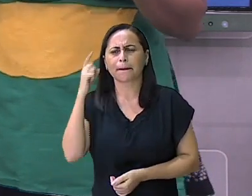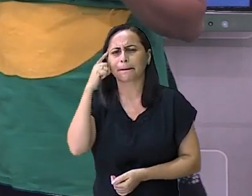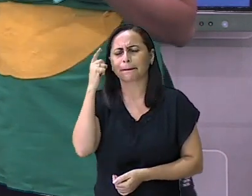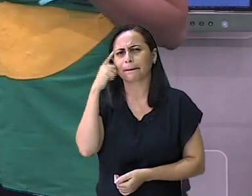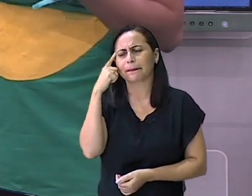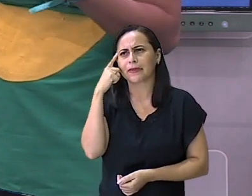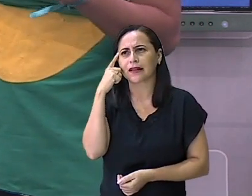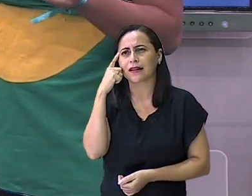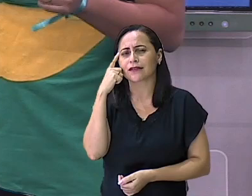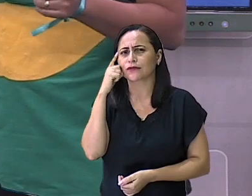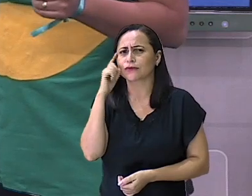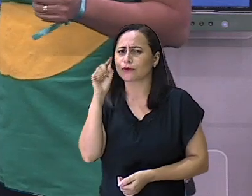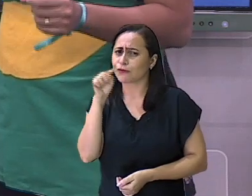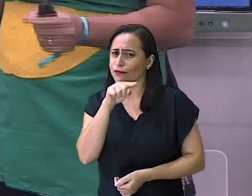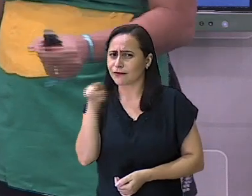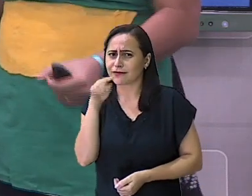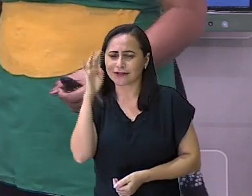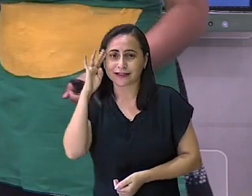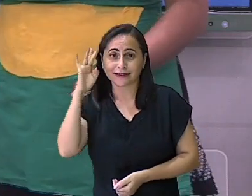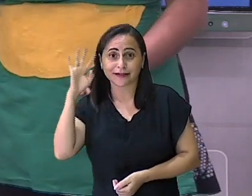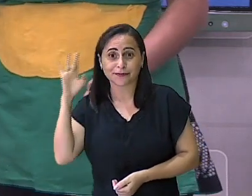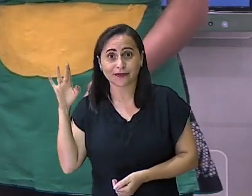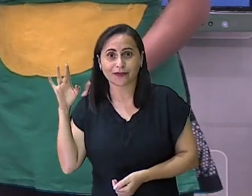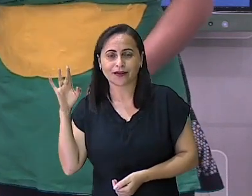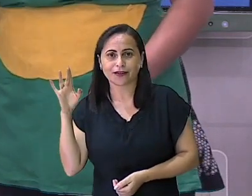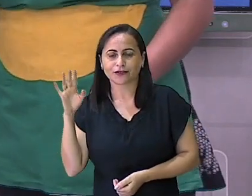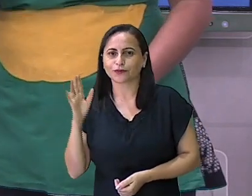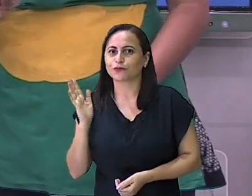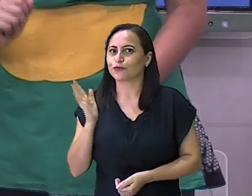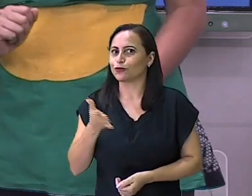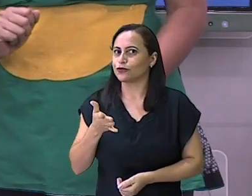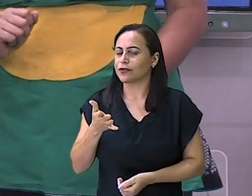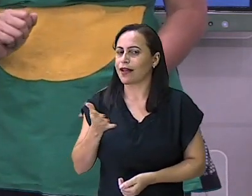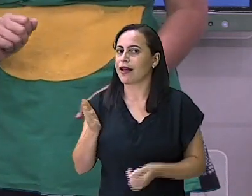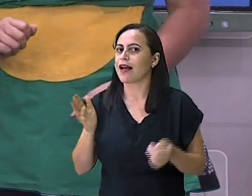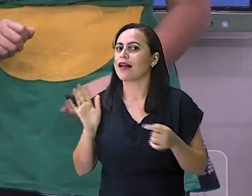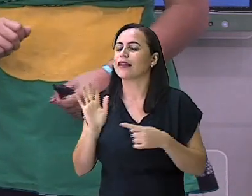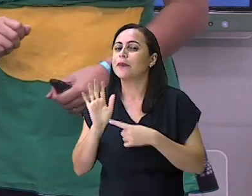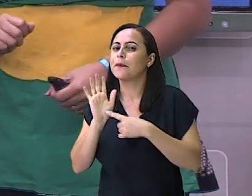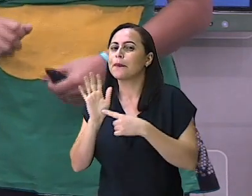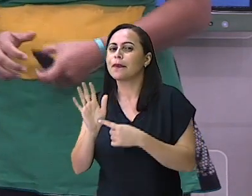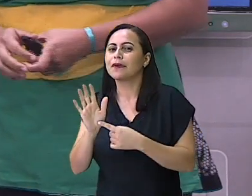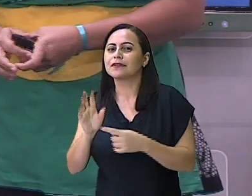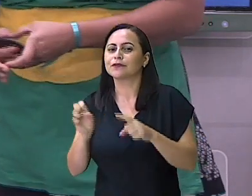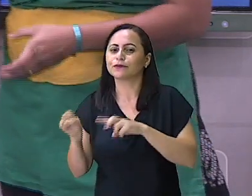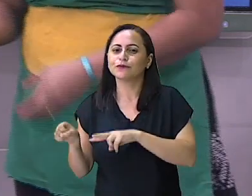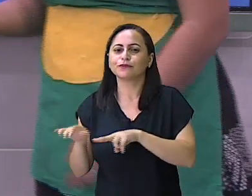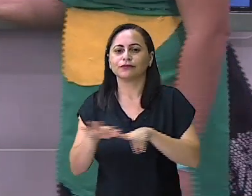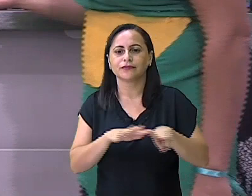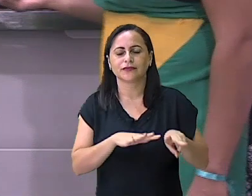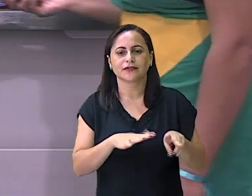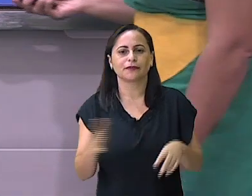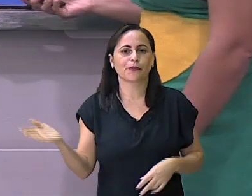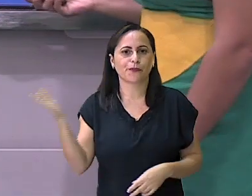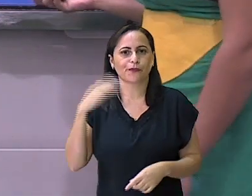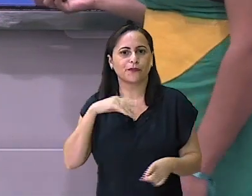imaginando, já que nós estamos falando sobre os dias da semana. Vamos descobrir?